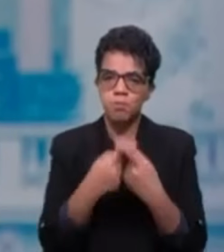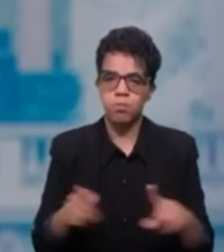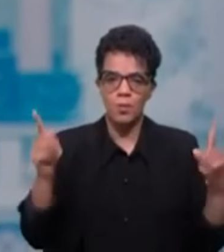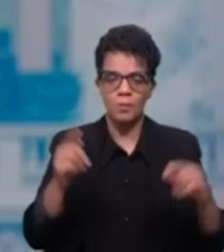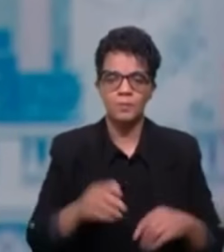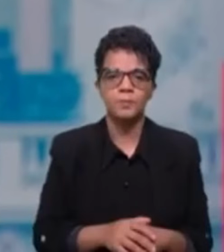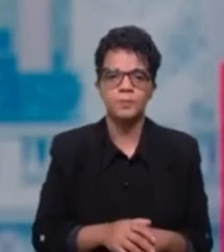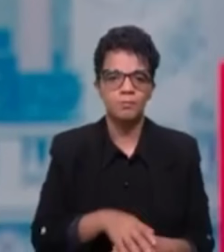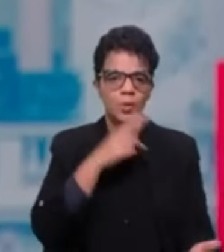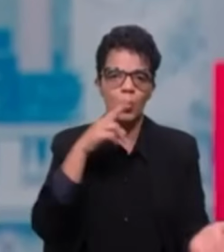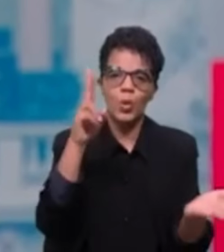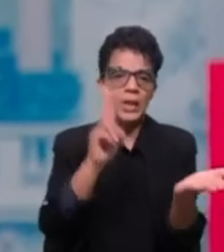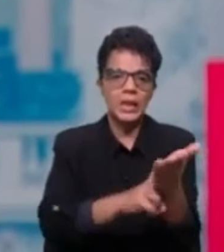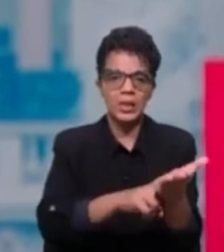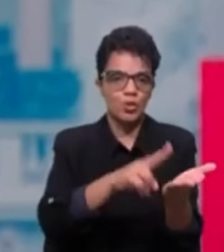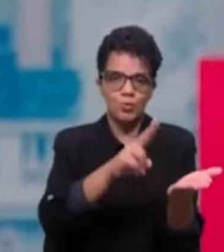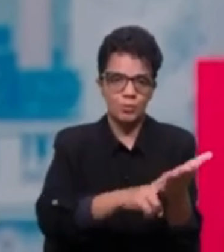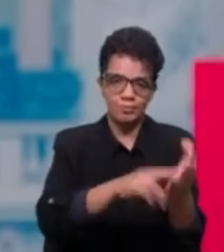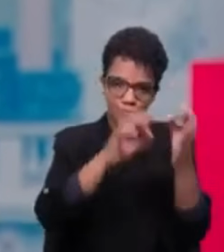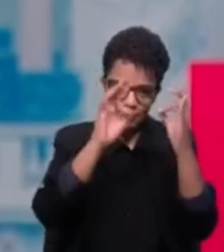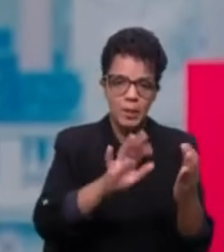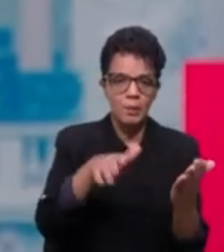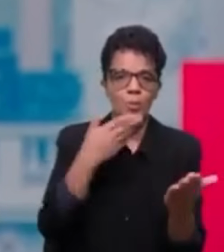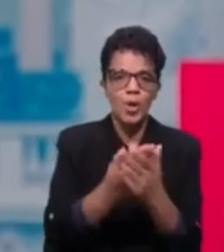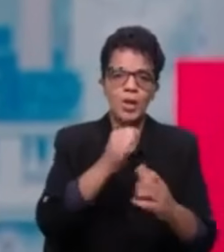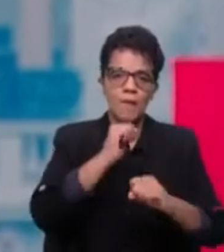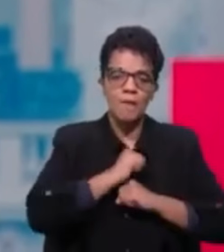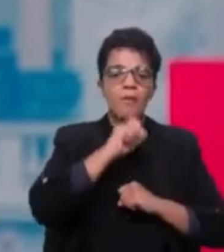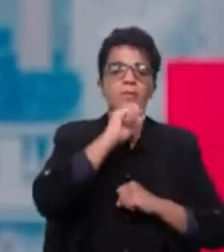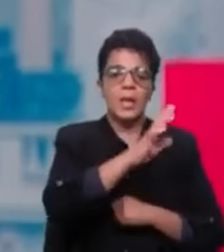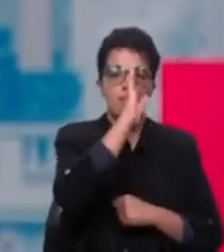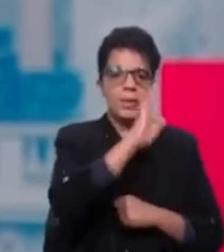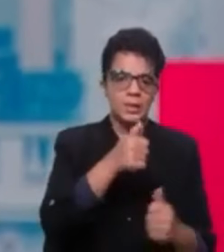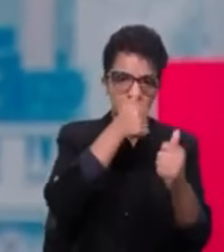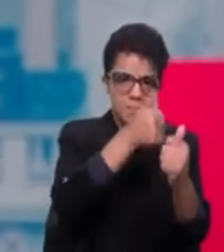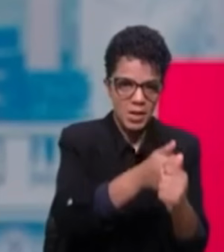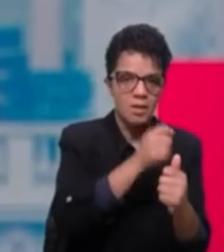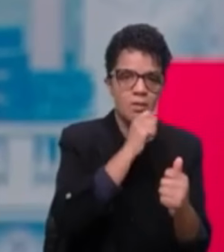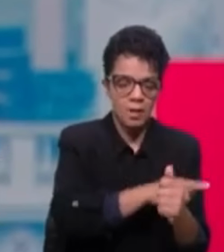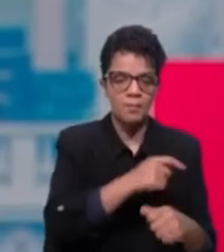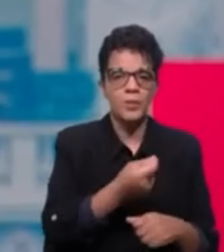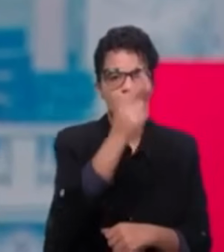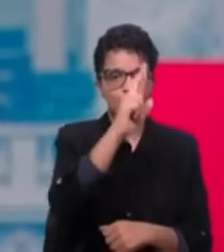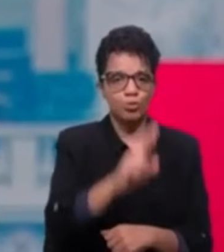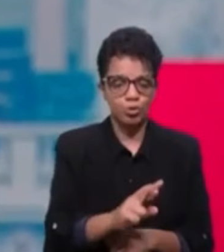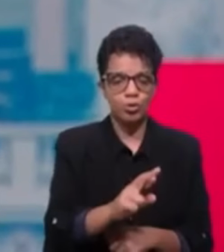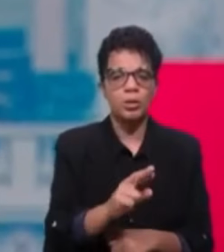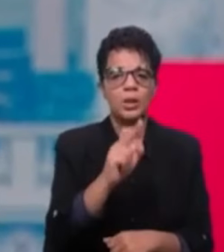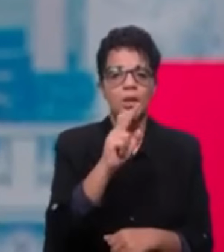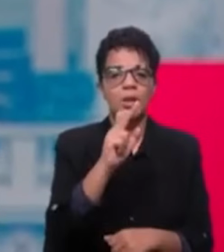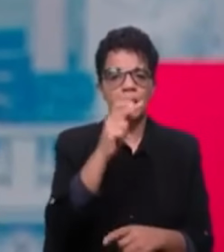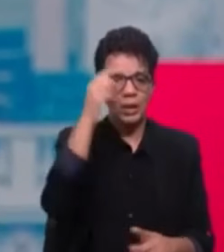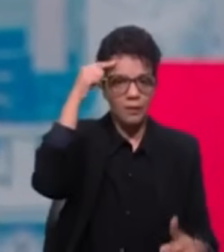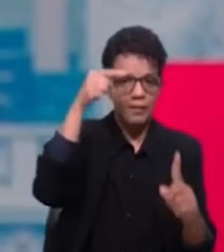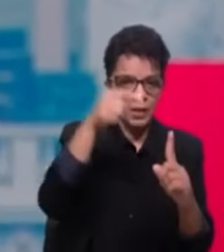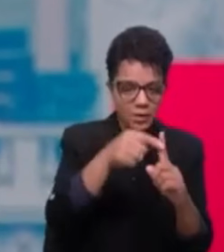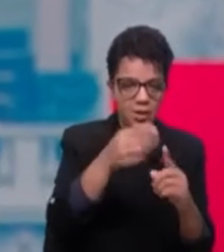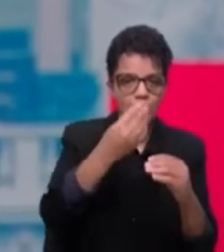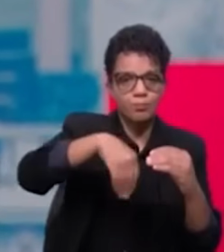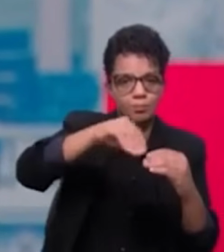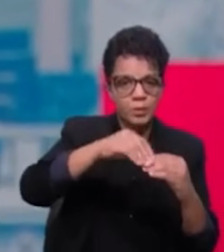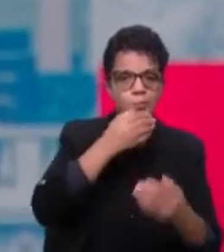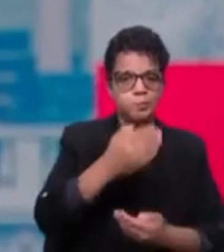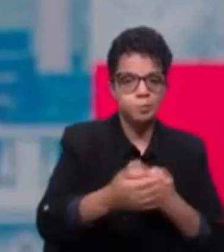primeira é no realismo a nossa é uma proposta exequível a de fazer equivaler o valor de referência do do complemento solidário para idosos com